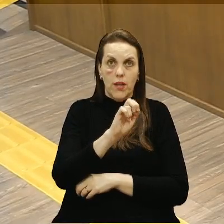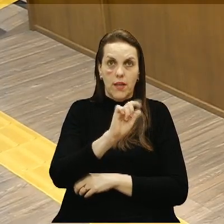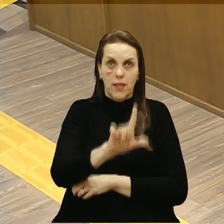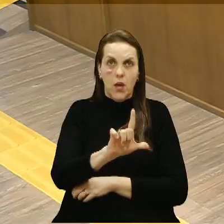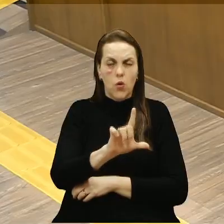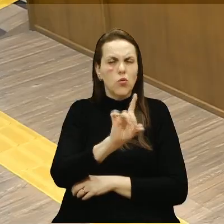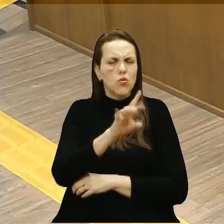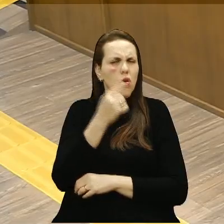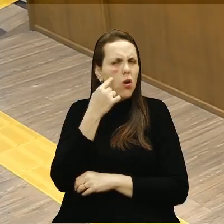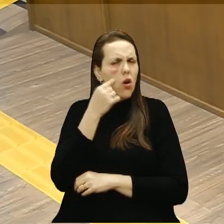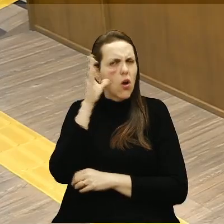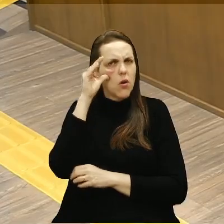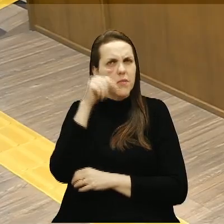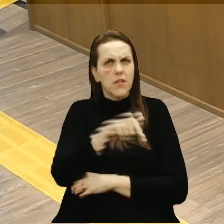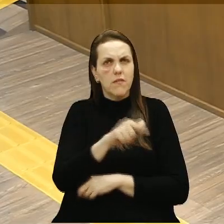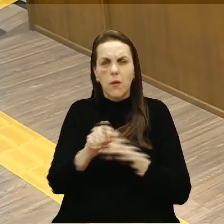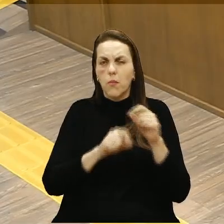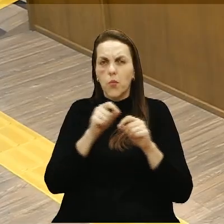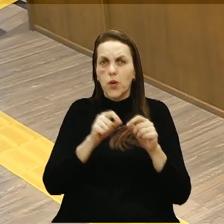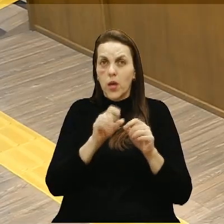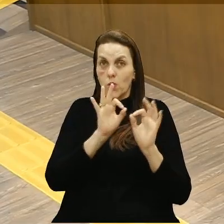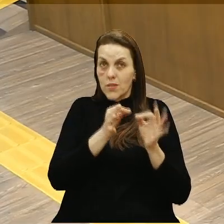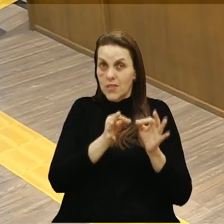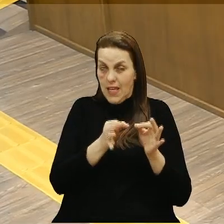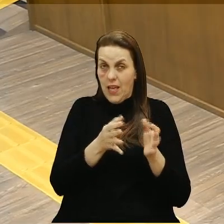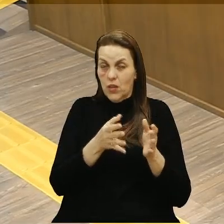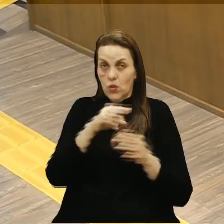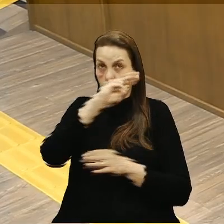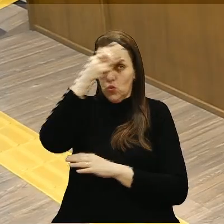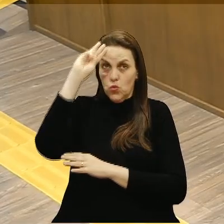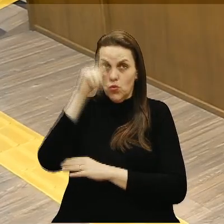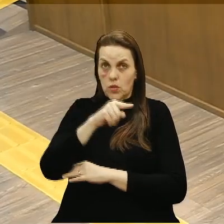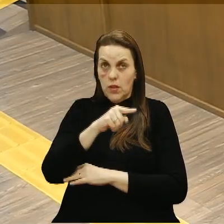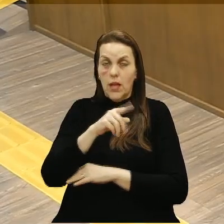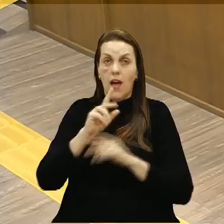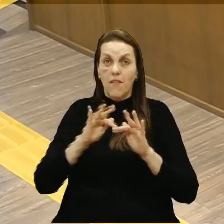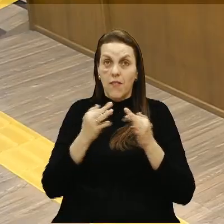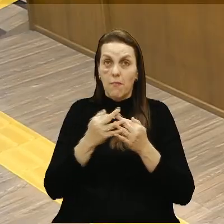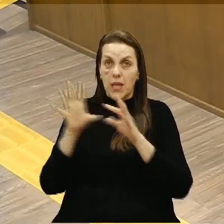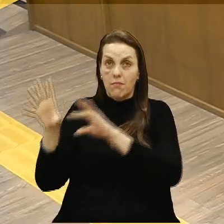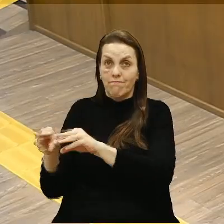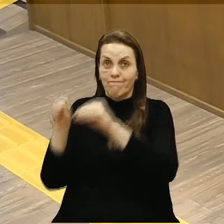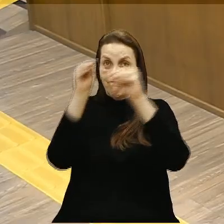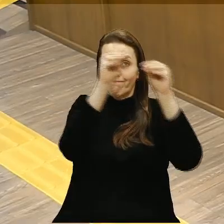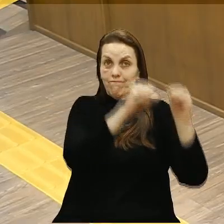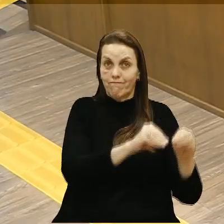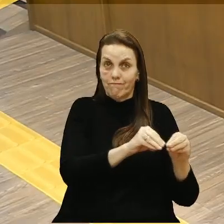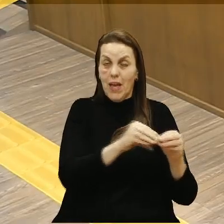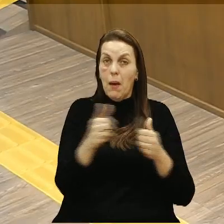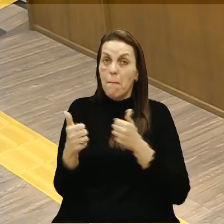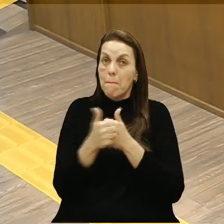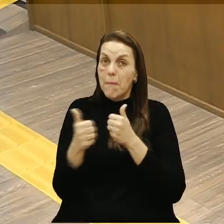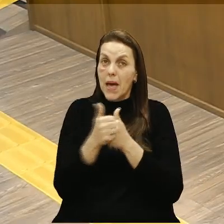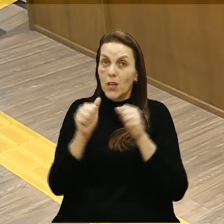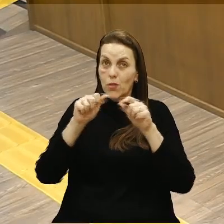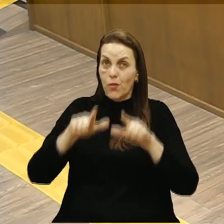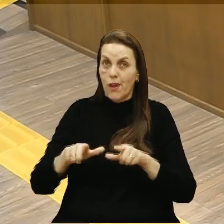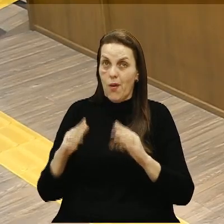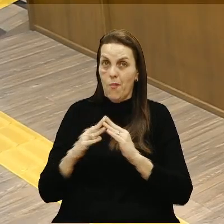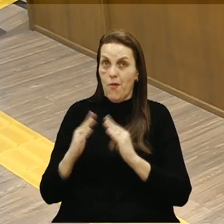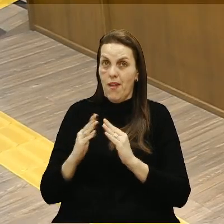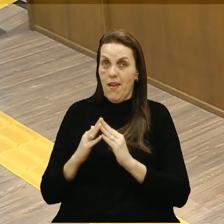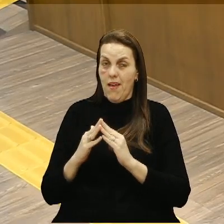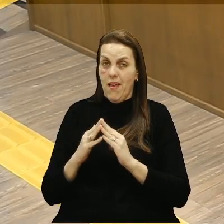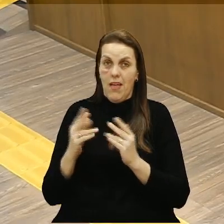importante de nós observarmos, porque o ideal, vereador Juliano, que quando a gente realoca as famílias, é que seja próximo do seu local de moradia. Nós sabemos que nem sempre